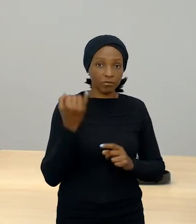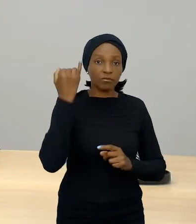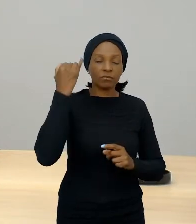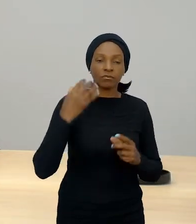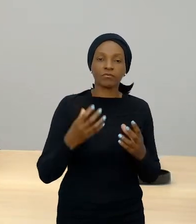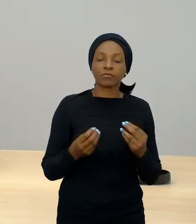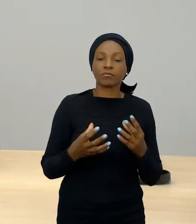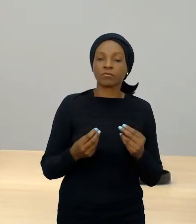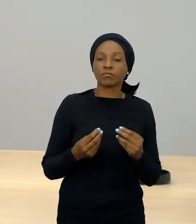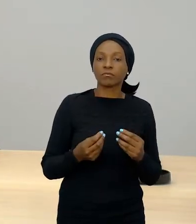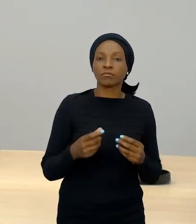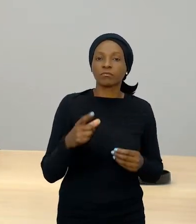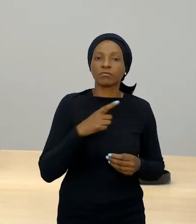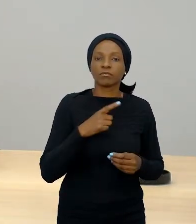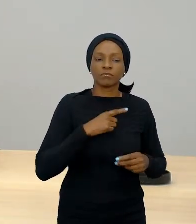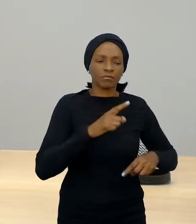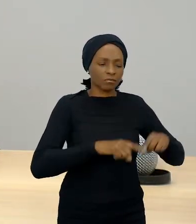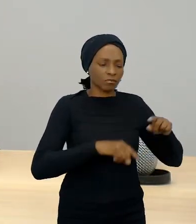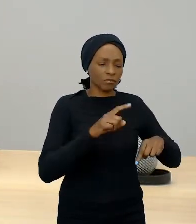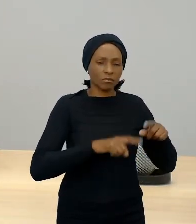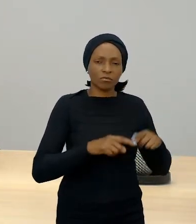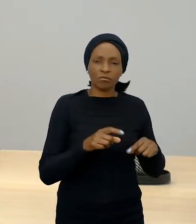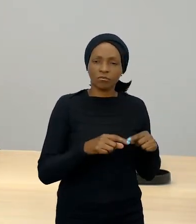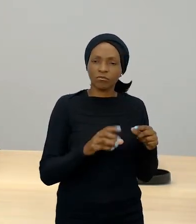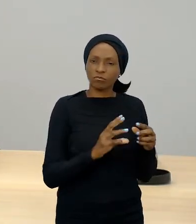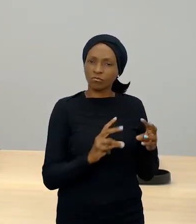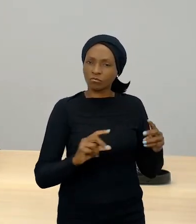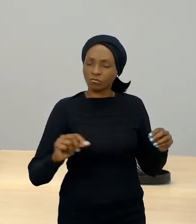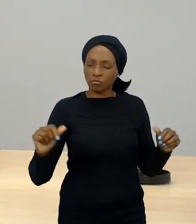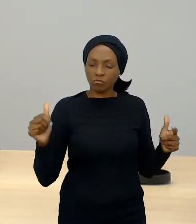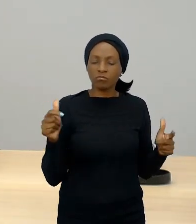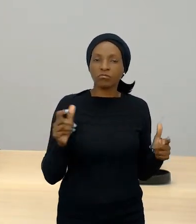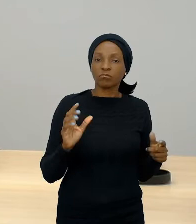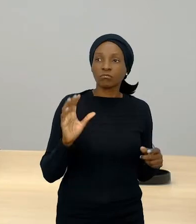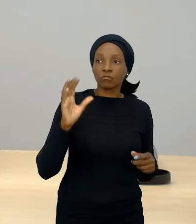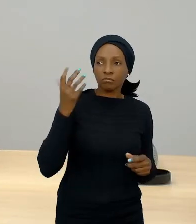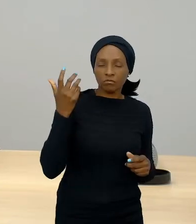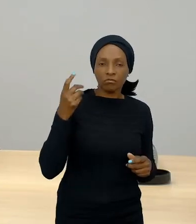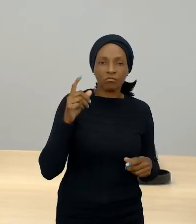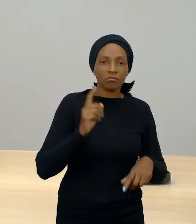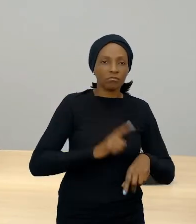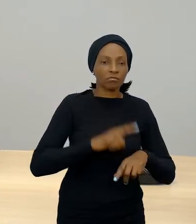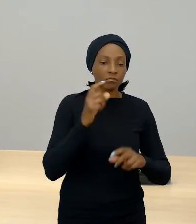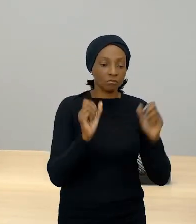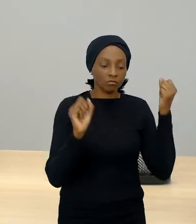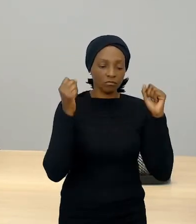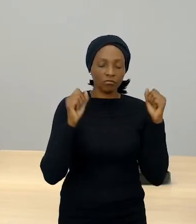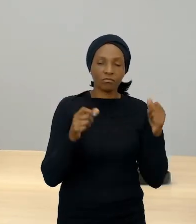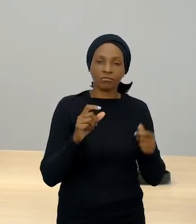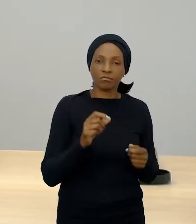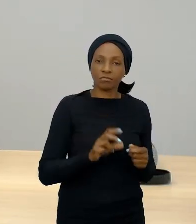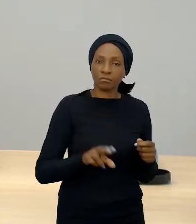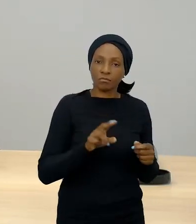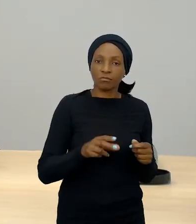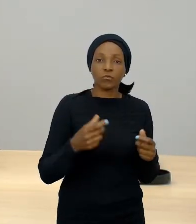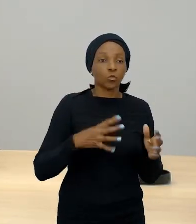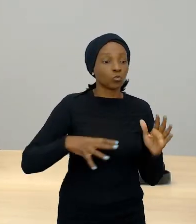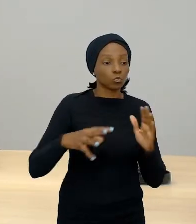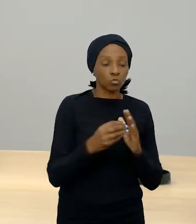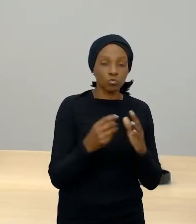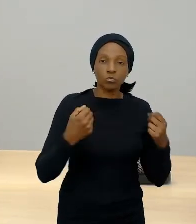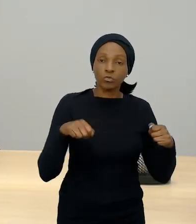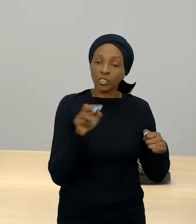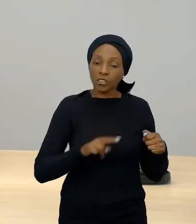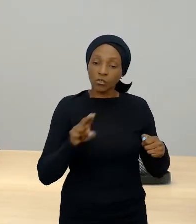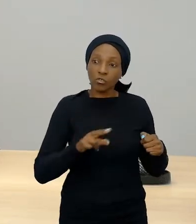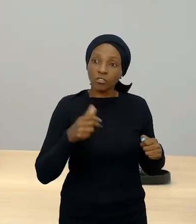importante. Existem resíduos que são gerados nesse processo de fabricação, né? Então, tudo deve ser otimizado